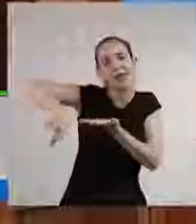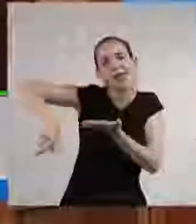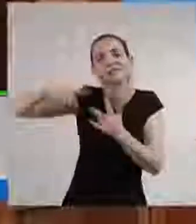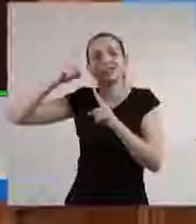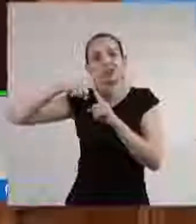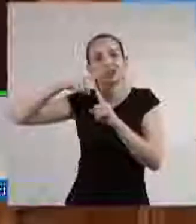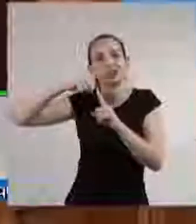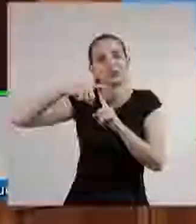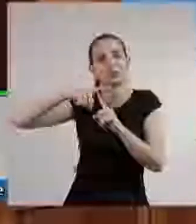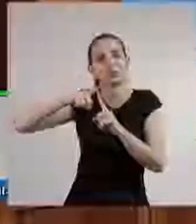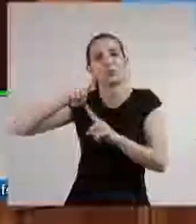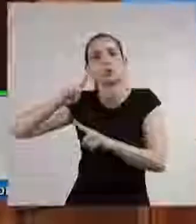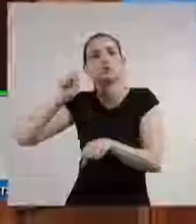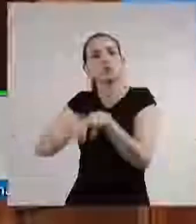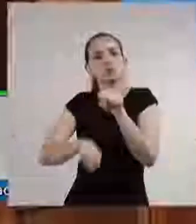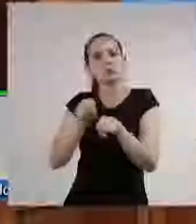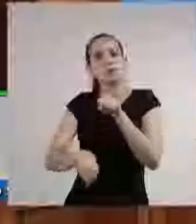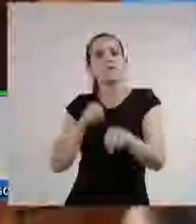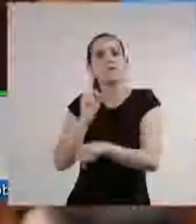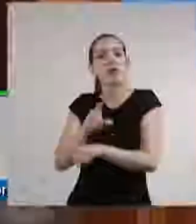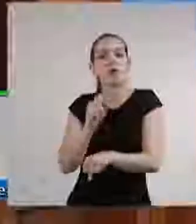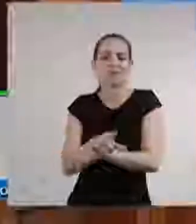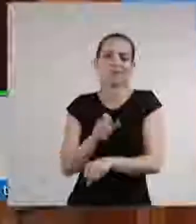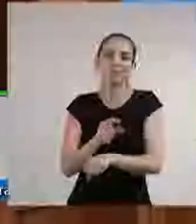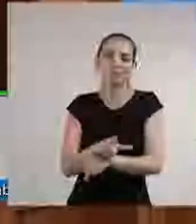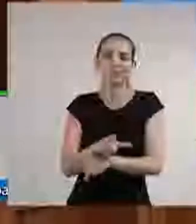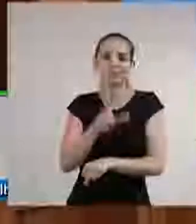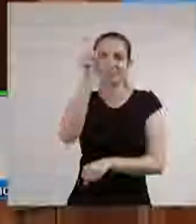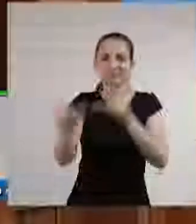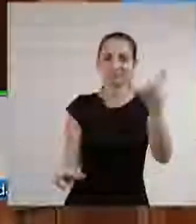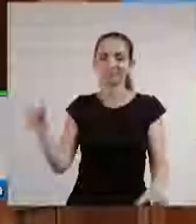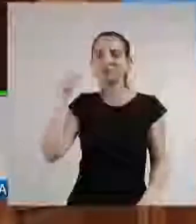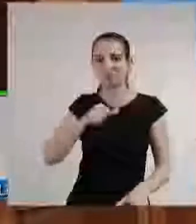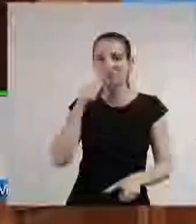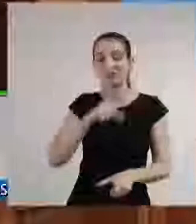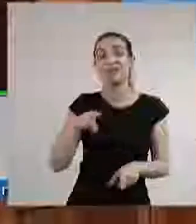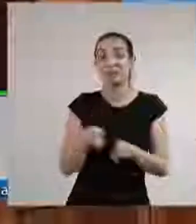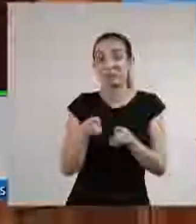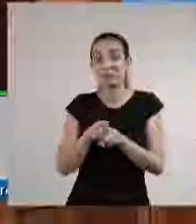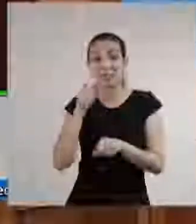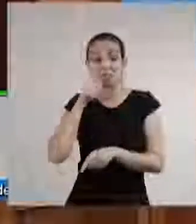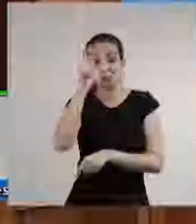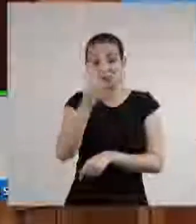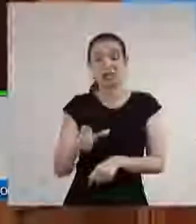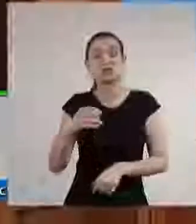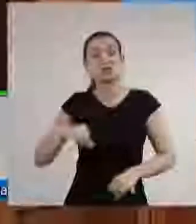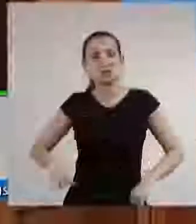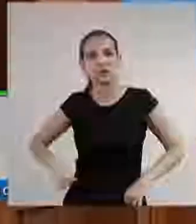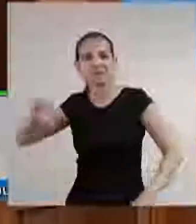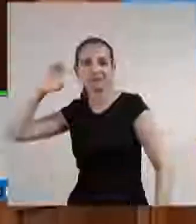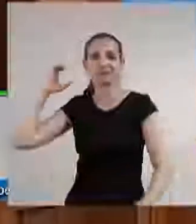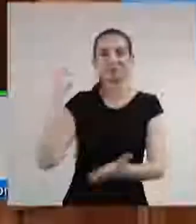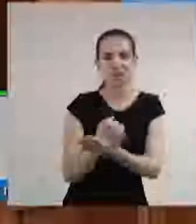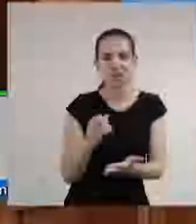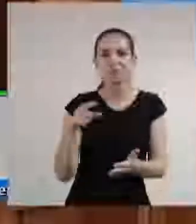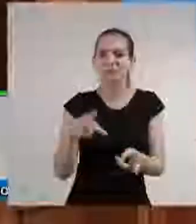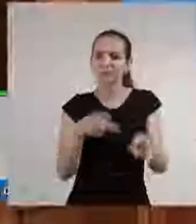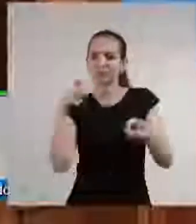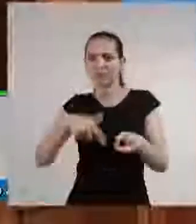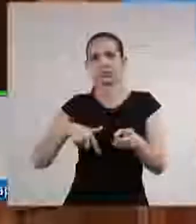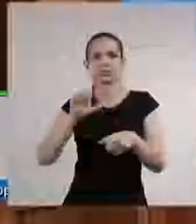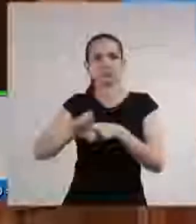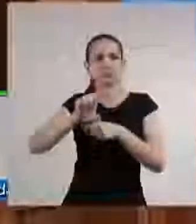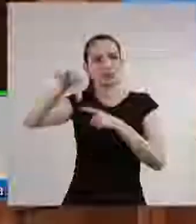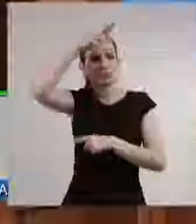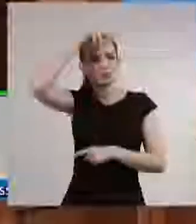diariamente, especialmente sobre os altos índices de feminicídios registrados no nosso estado. Ao longo dos